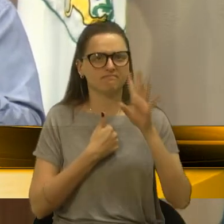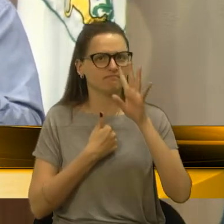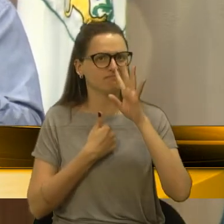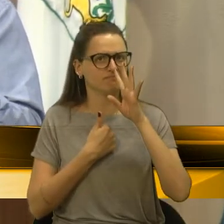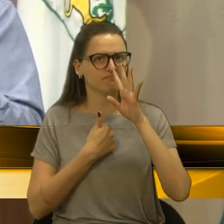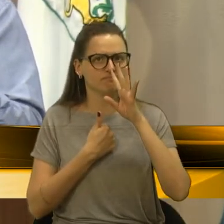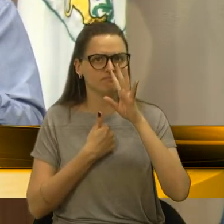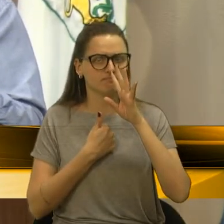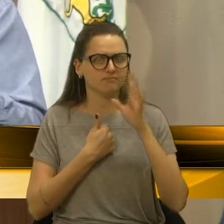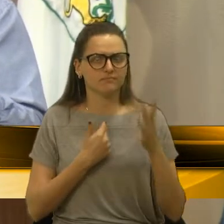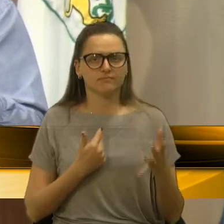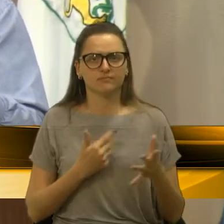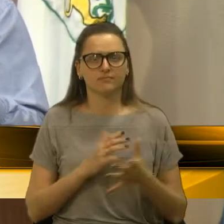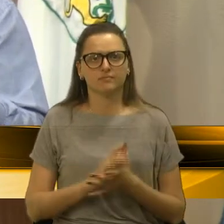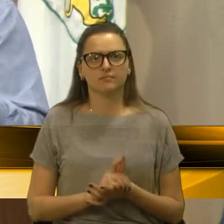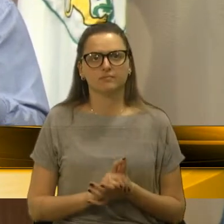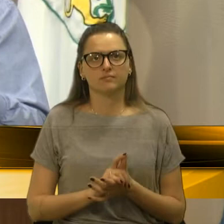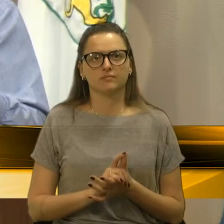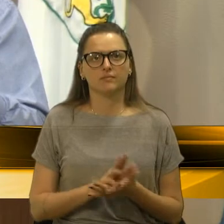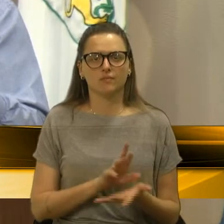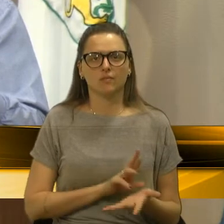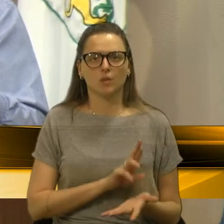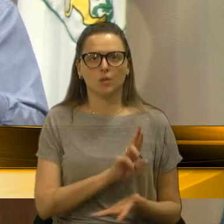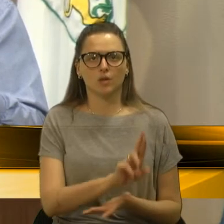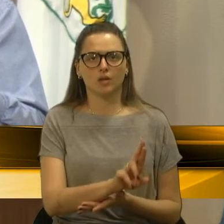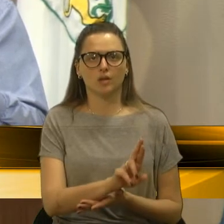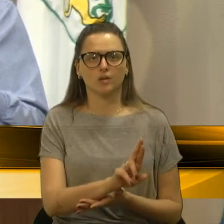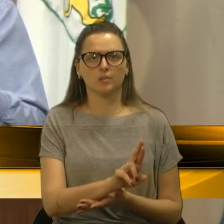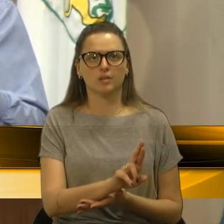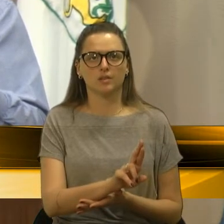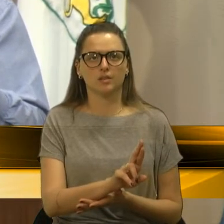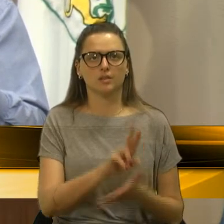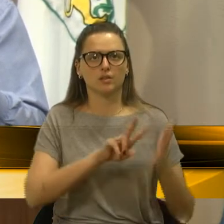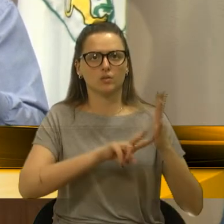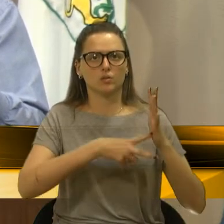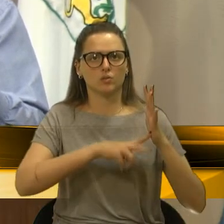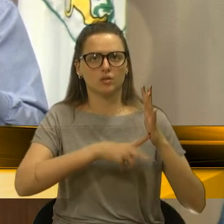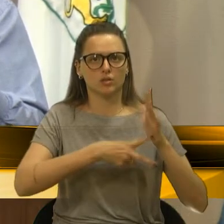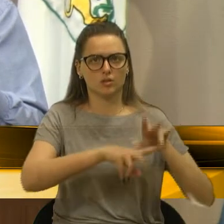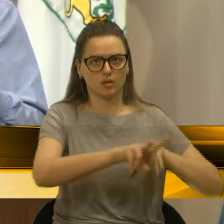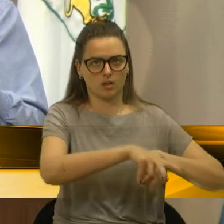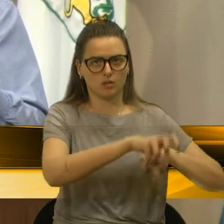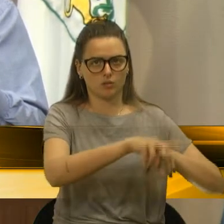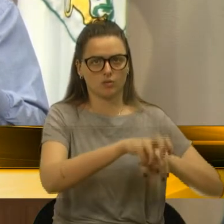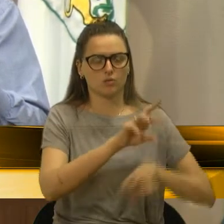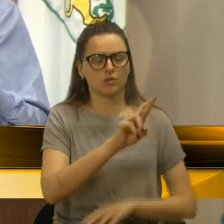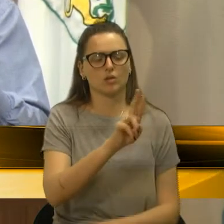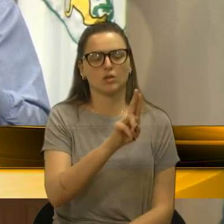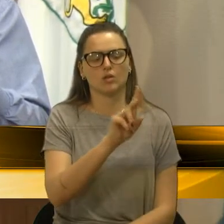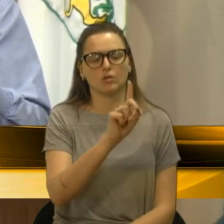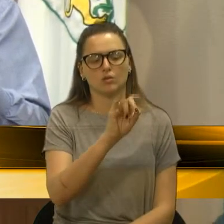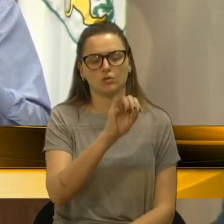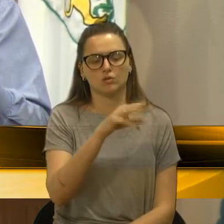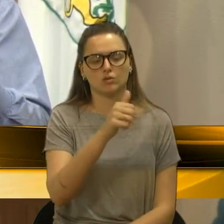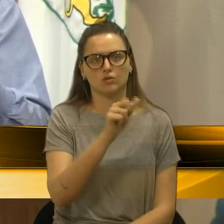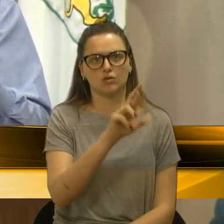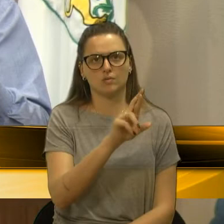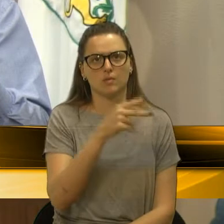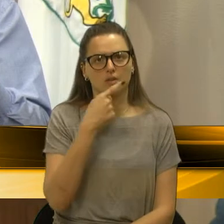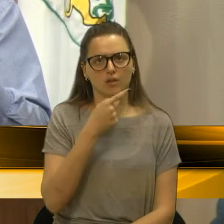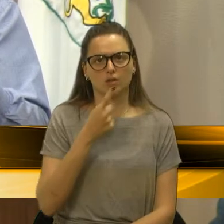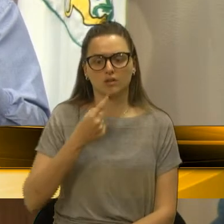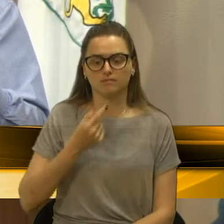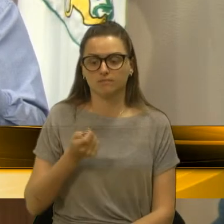né? O nosso representante do Sindicato Rural, o Rudimar Menegotto, estamos quase